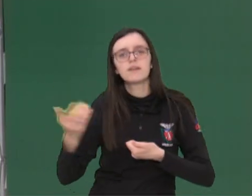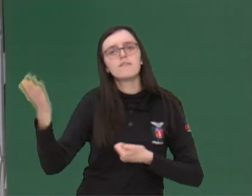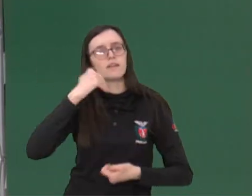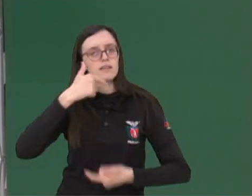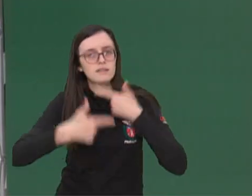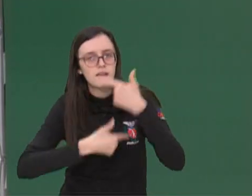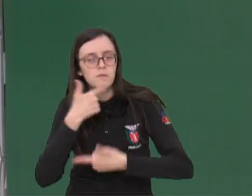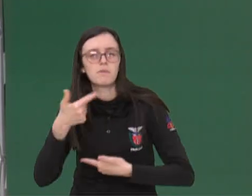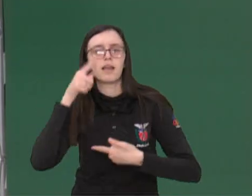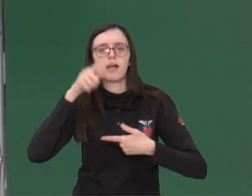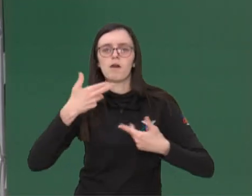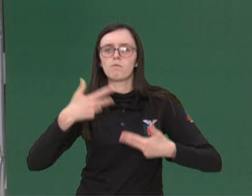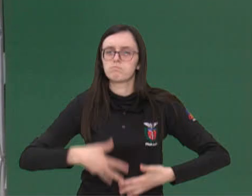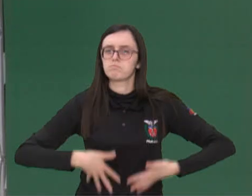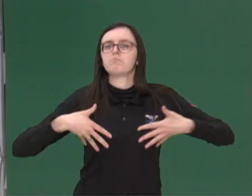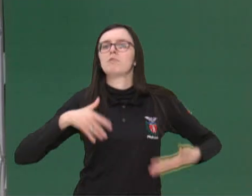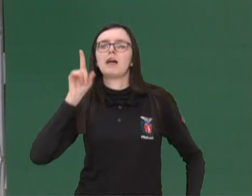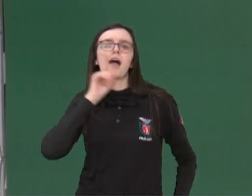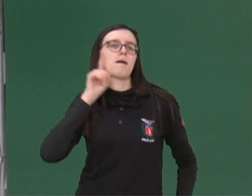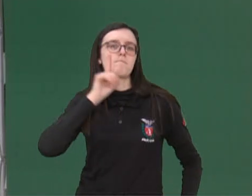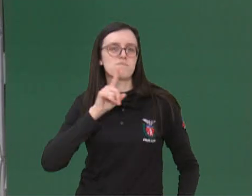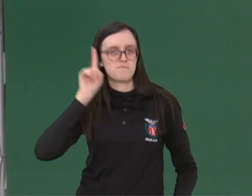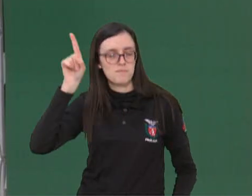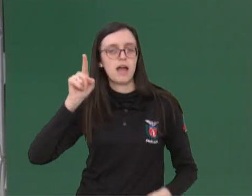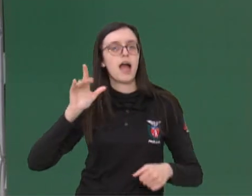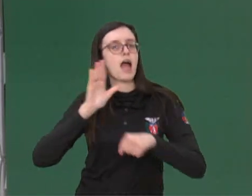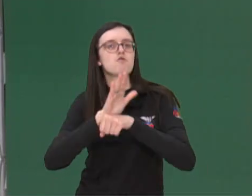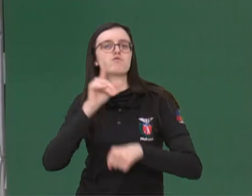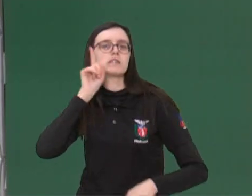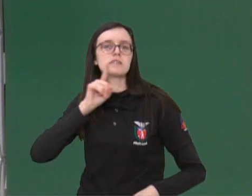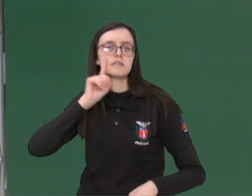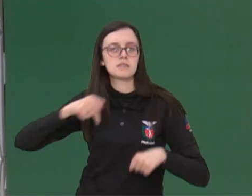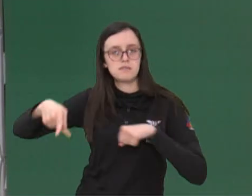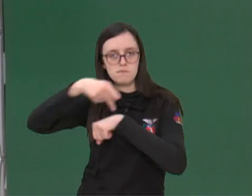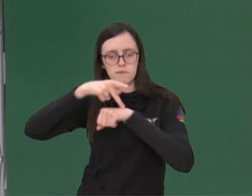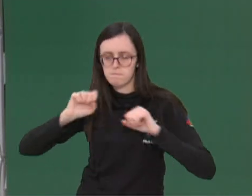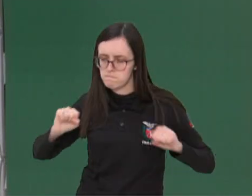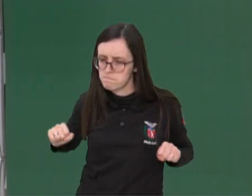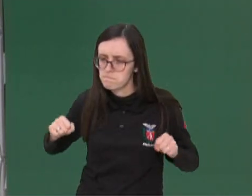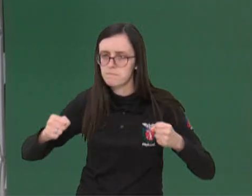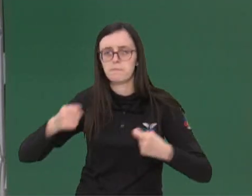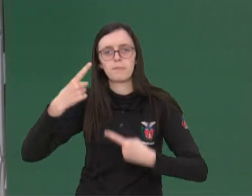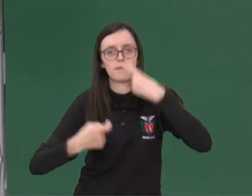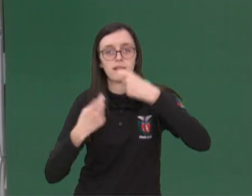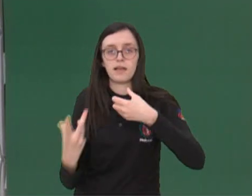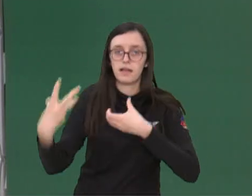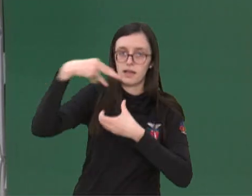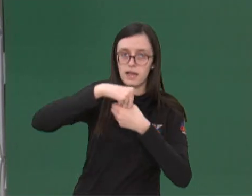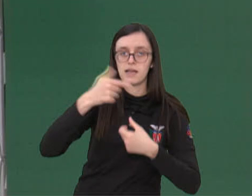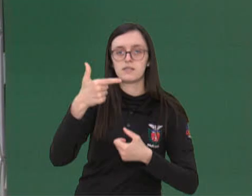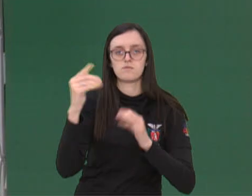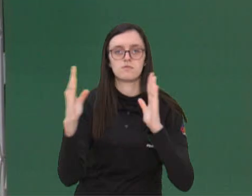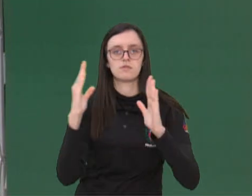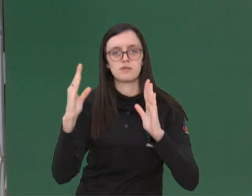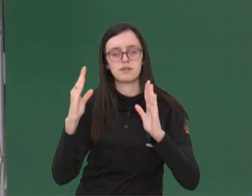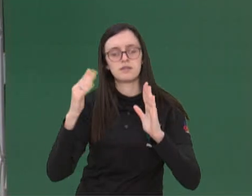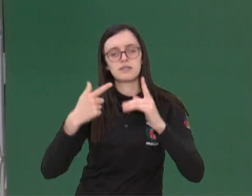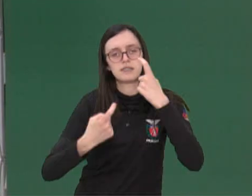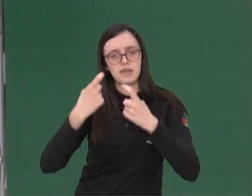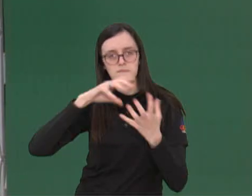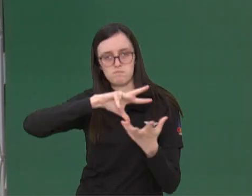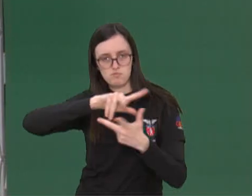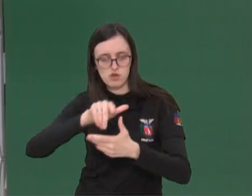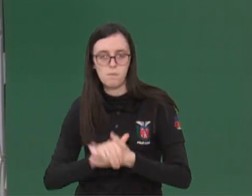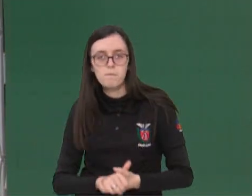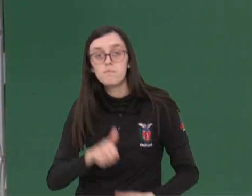trabalho, para o orgulho americano, para ajudar os Estados Unidos no esforço de guerra dentro da Segunda Guerra Mundial. Então, é uma